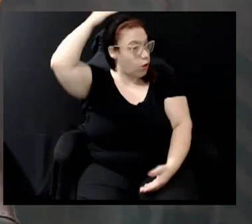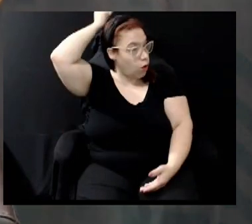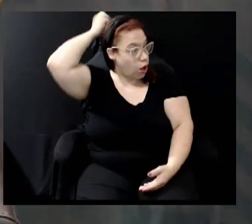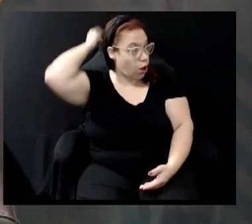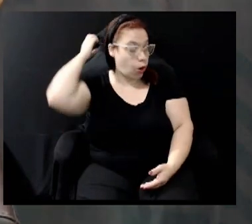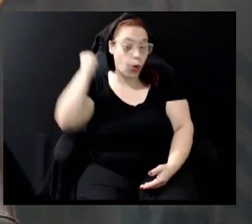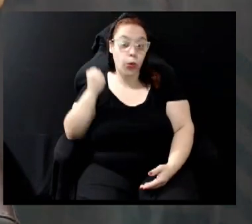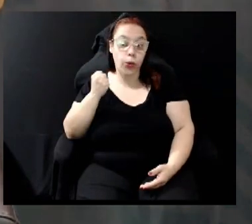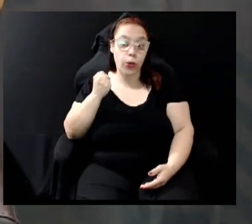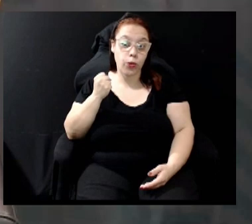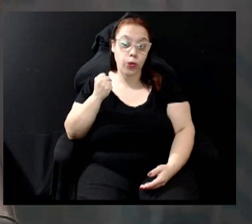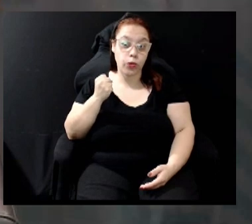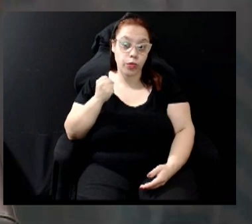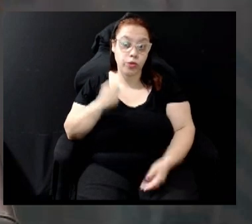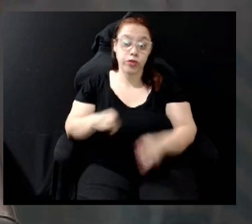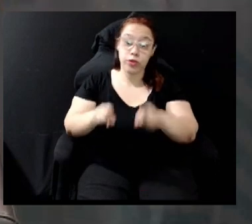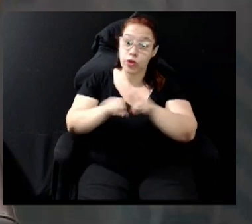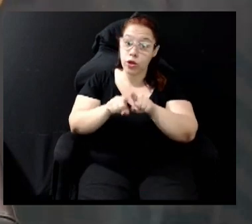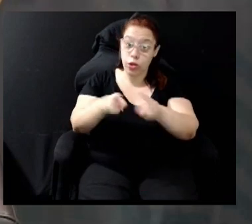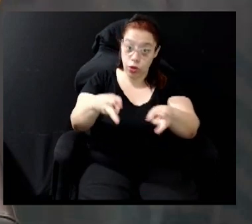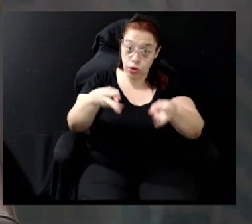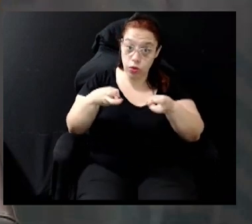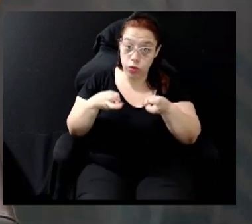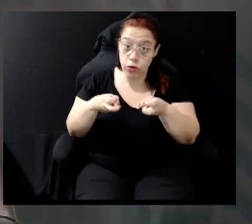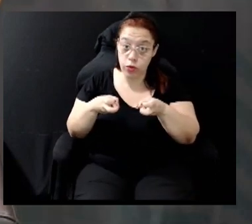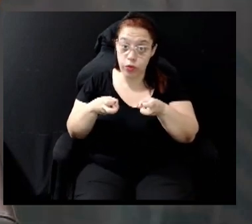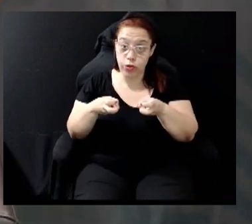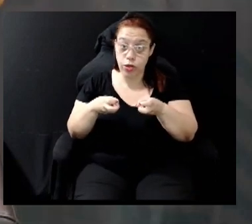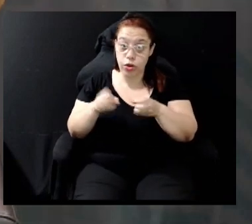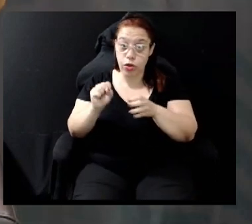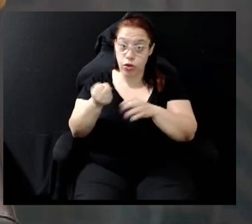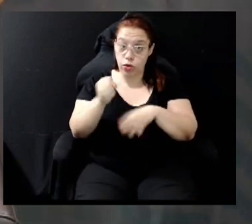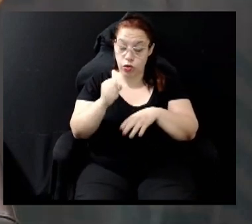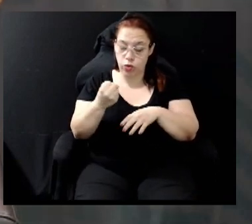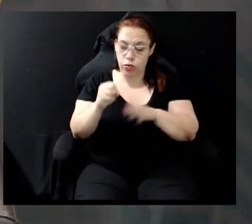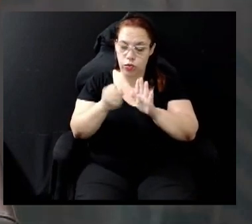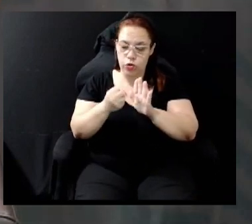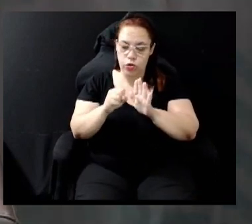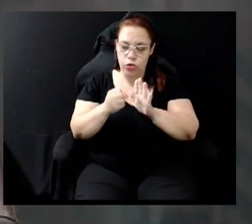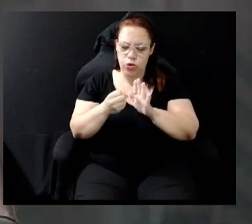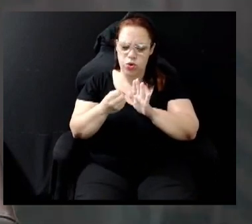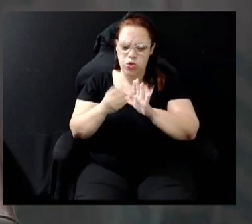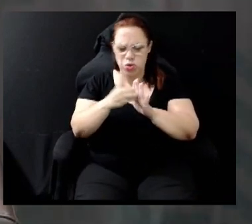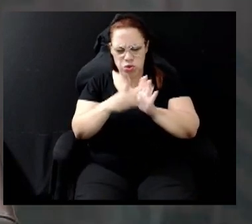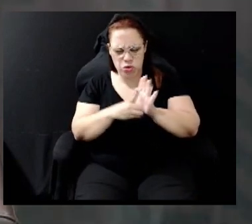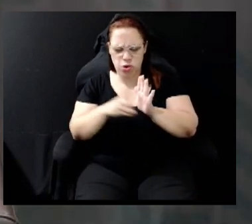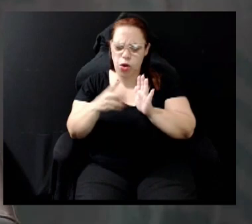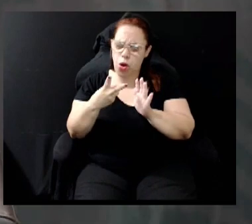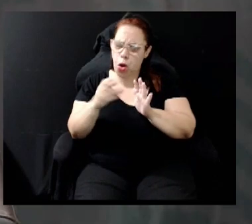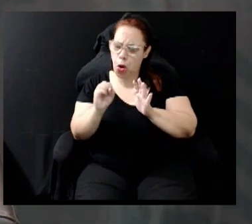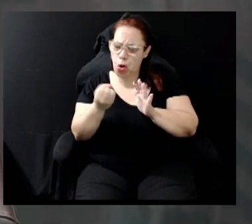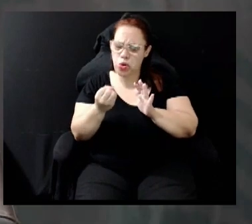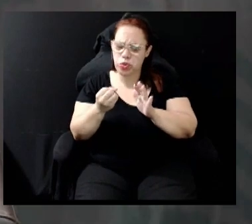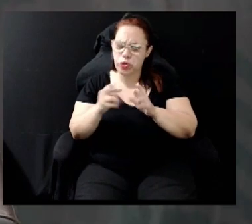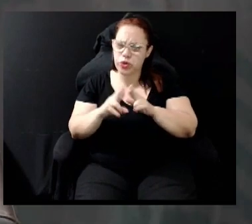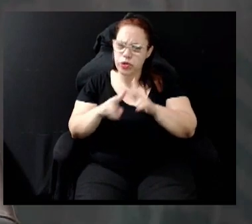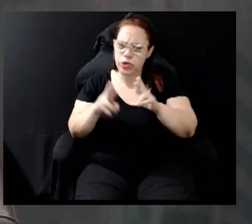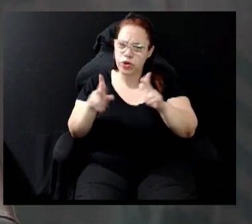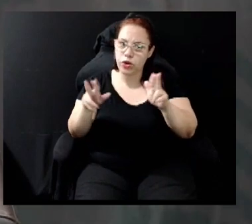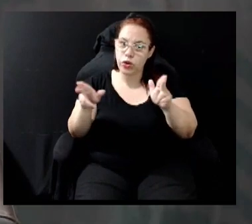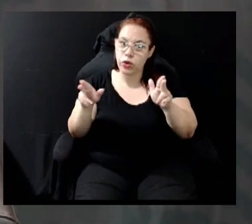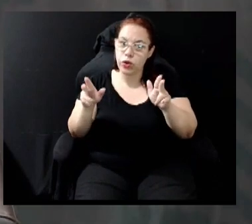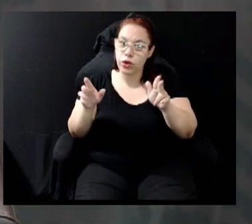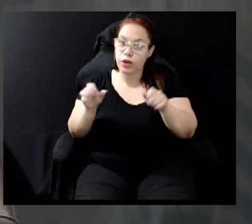Também há a percepção de que os anos 80 foram muito diferentes, porque houve muita coisa. Sim. Né?